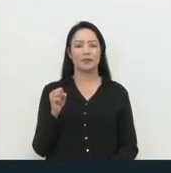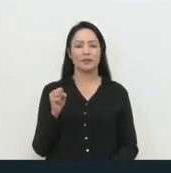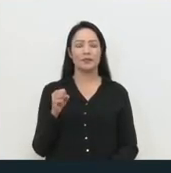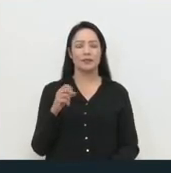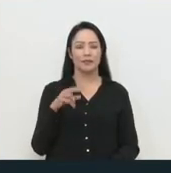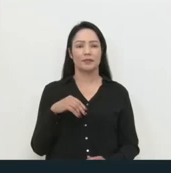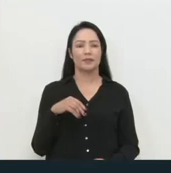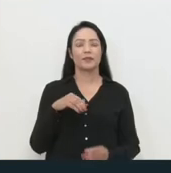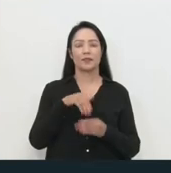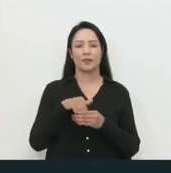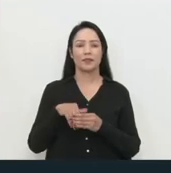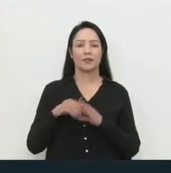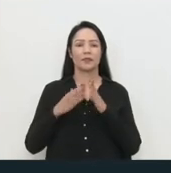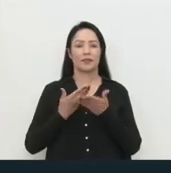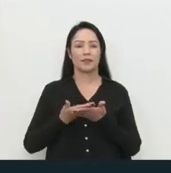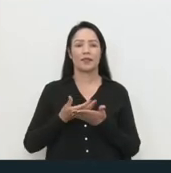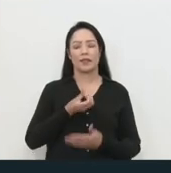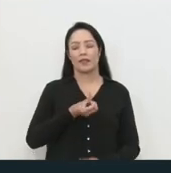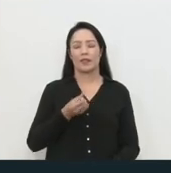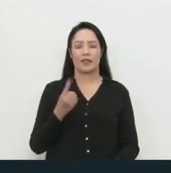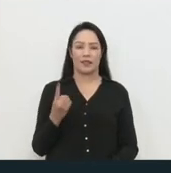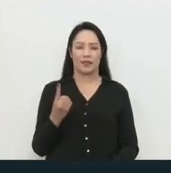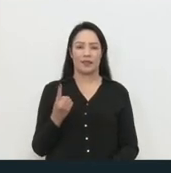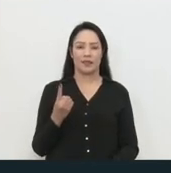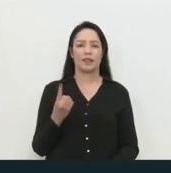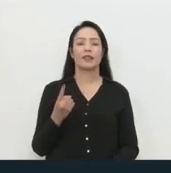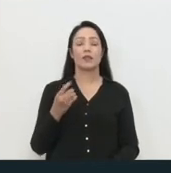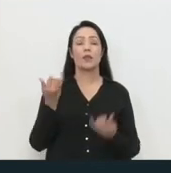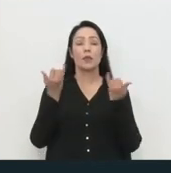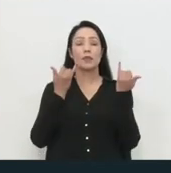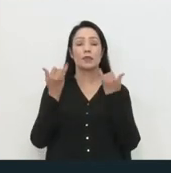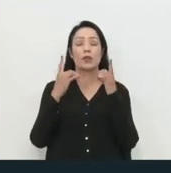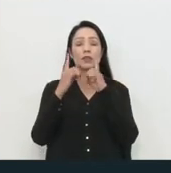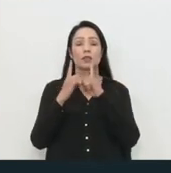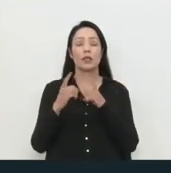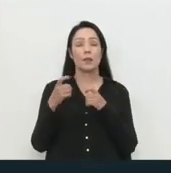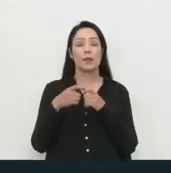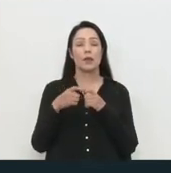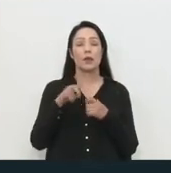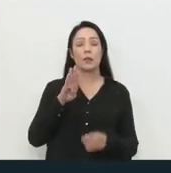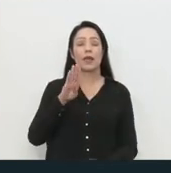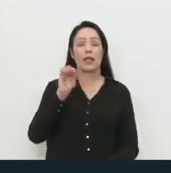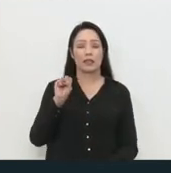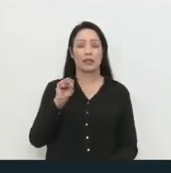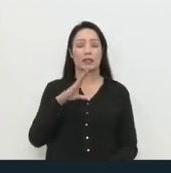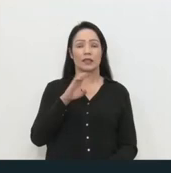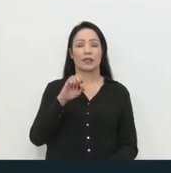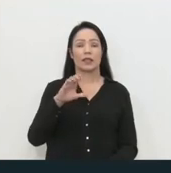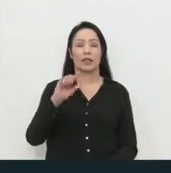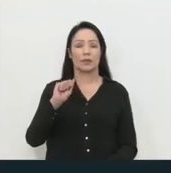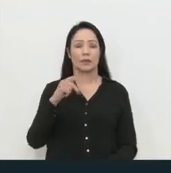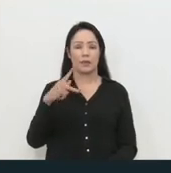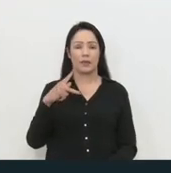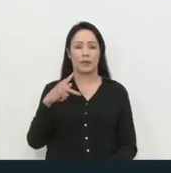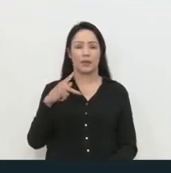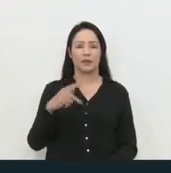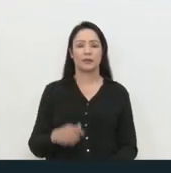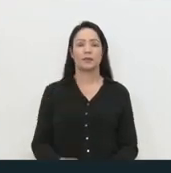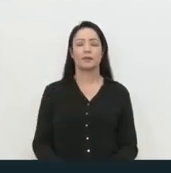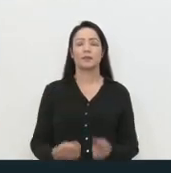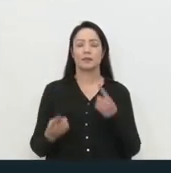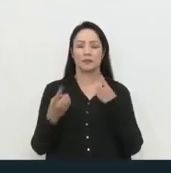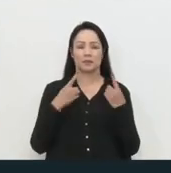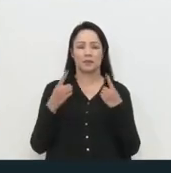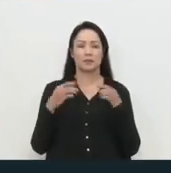votação do requerimento 661 2023 informações sobre os atendimento médico na UBS Cecap autorizado em discussão